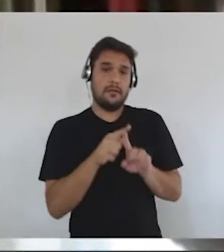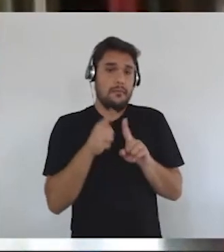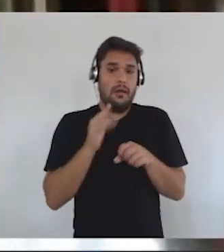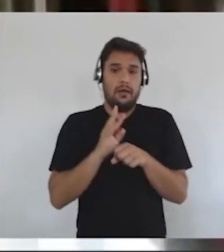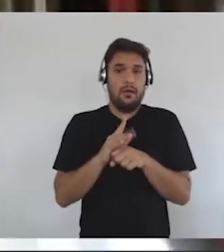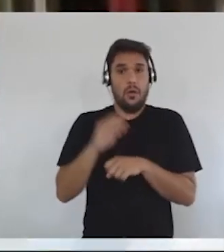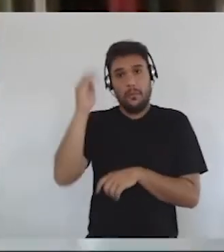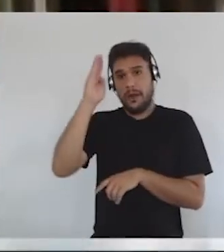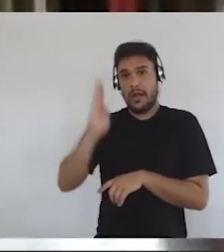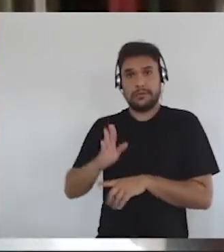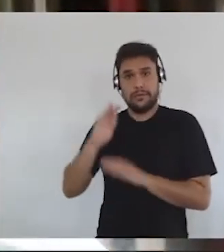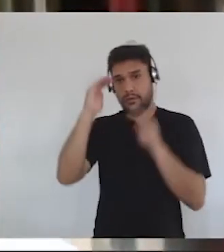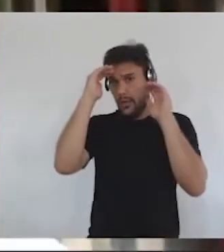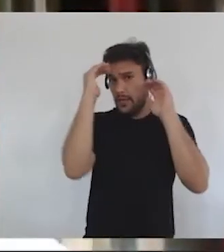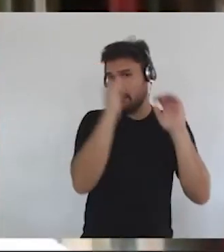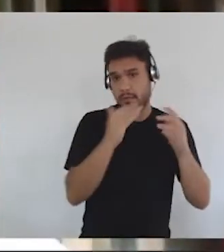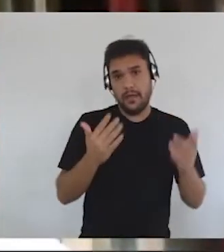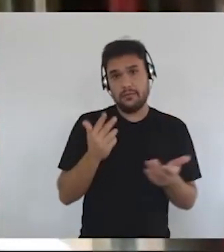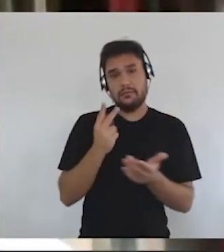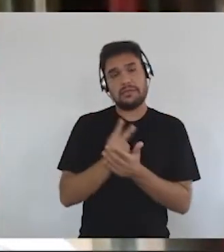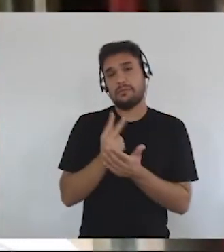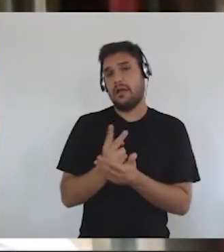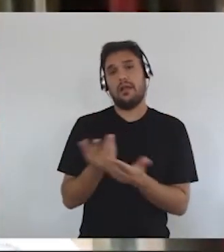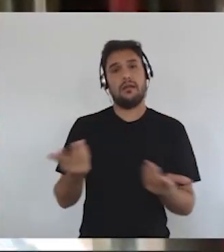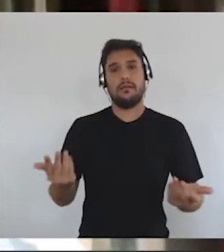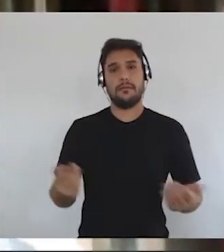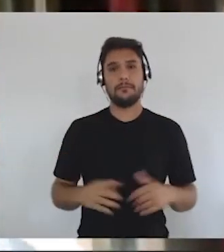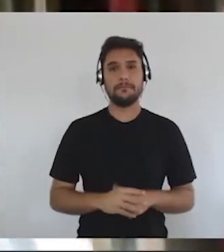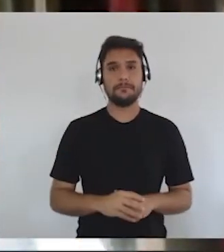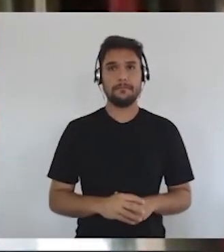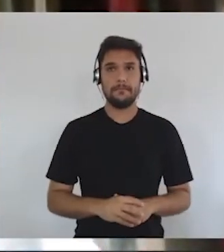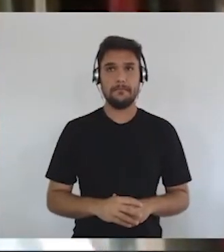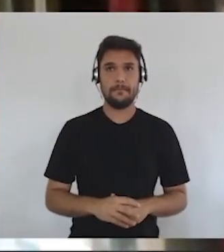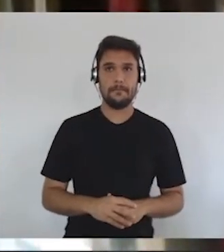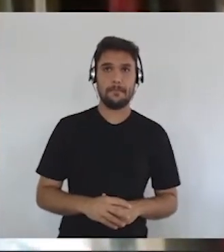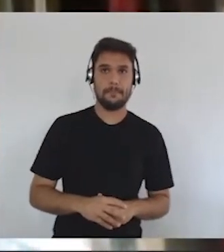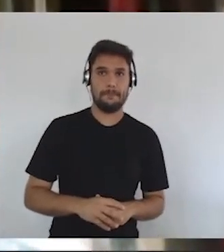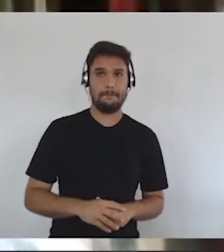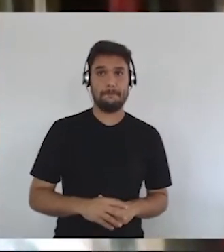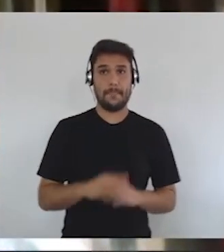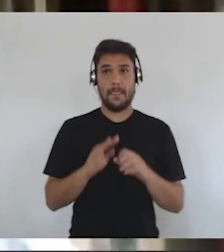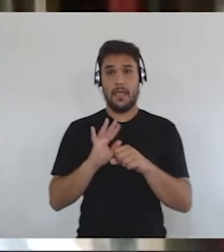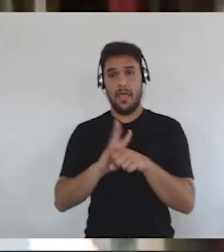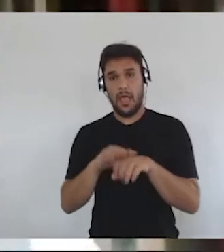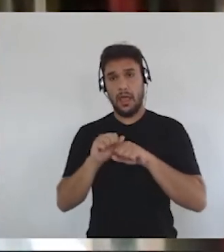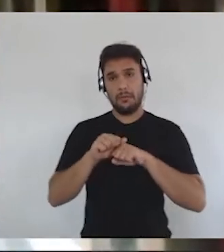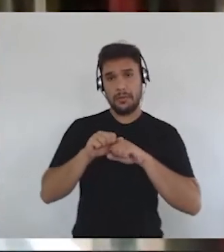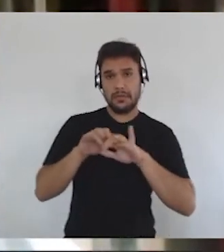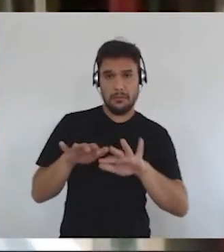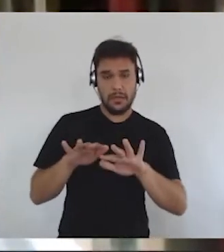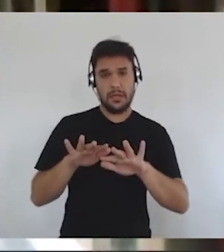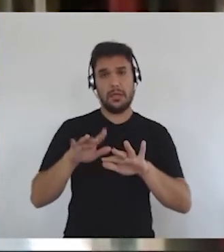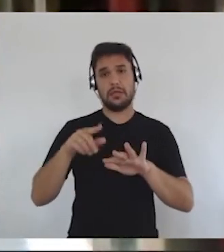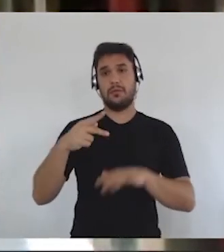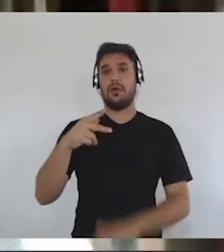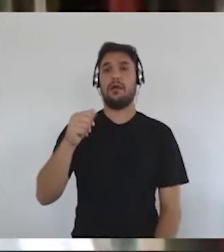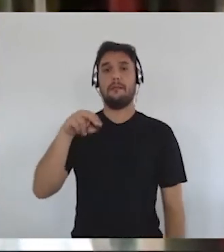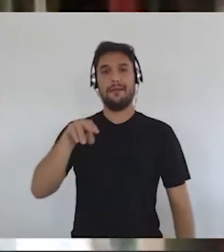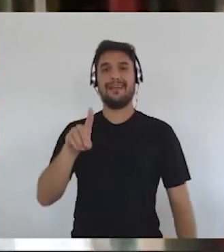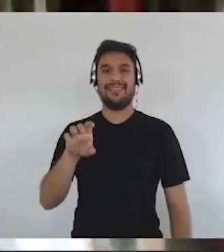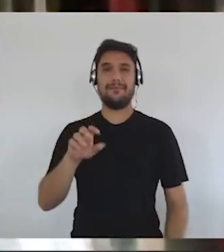O Brasil não cumpre, então espalharia da mesma maneira a epidemia, ou depois virou pandemia,